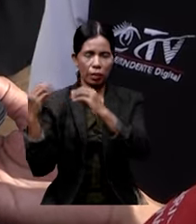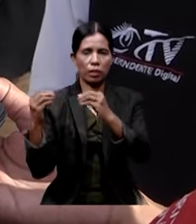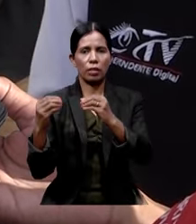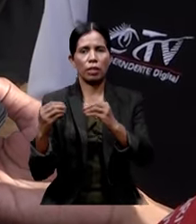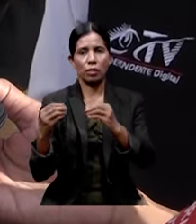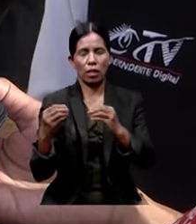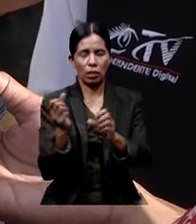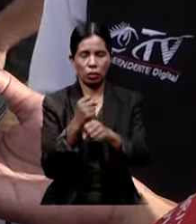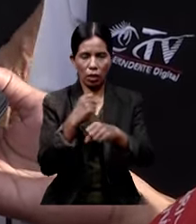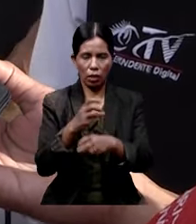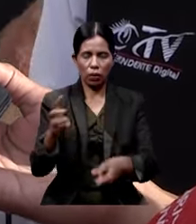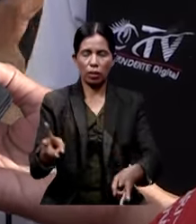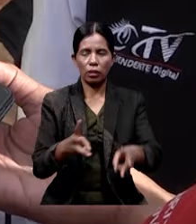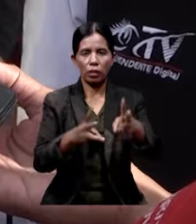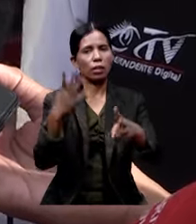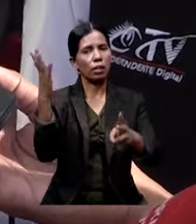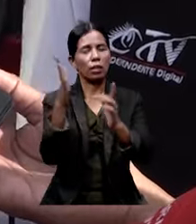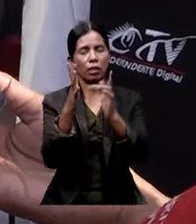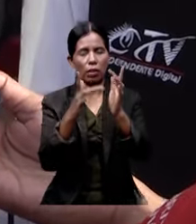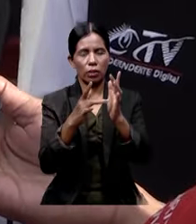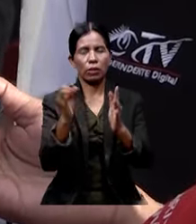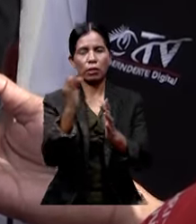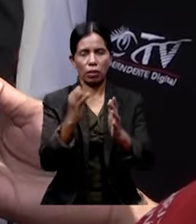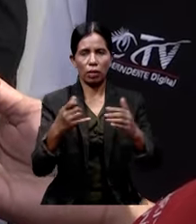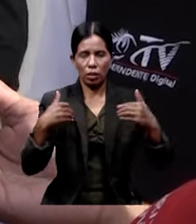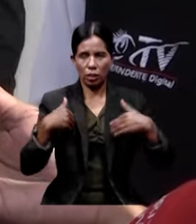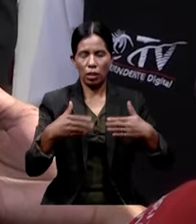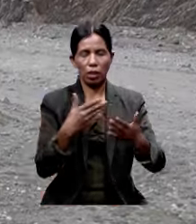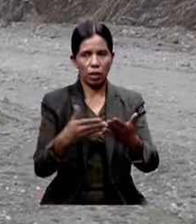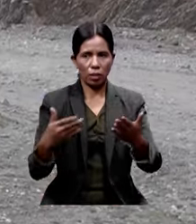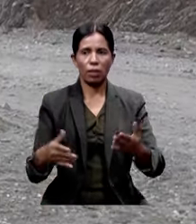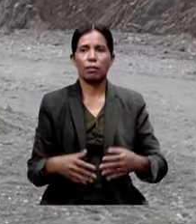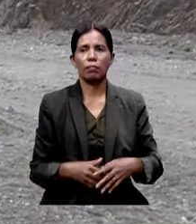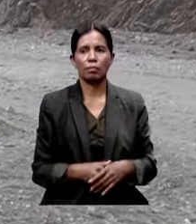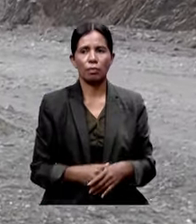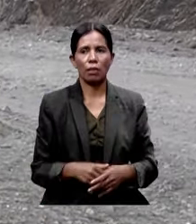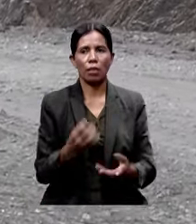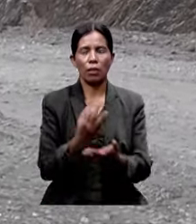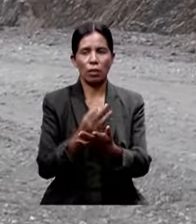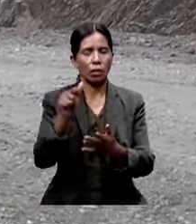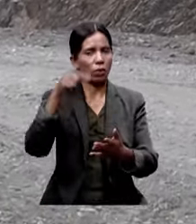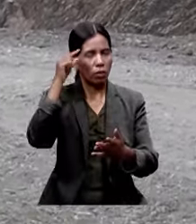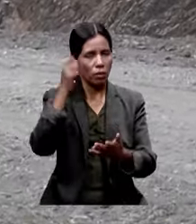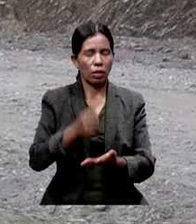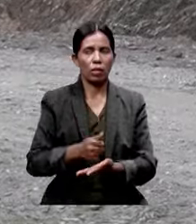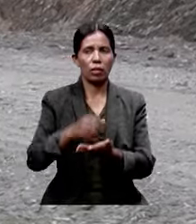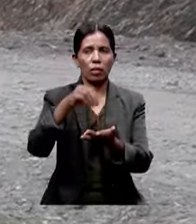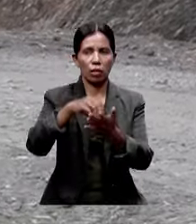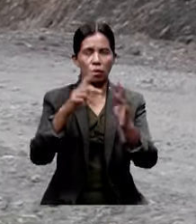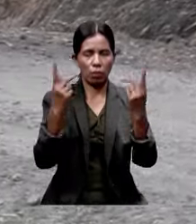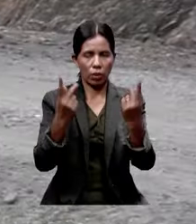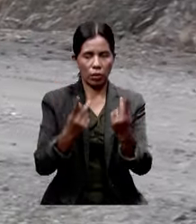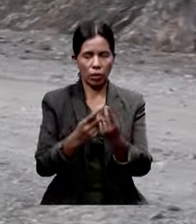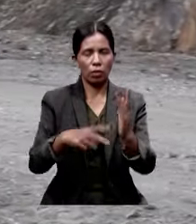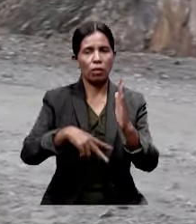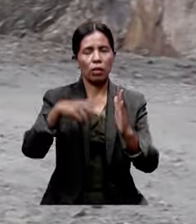experiencia. E equipamentos, muito bele halo aí, Daniel. Orçamento nebe governo se adjudica para a companhia, né? O